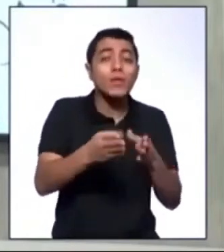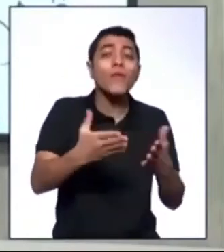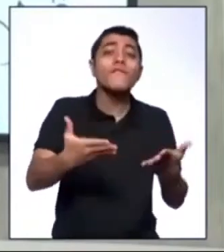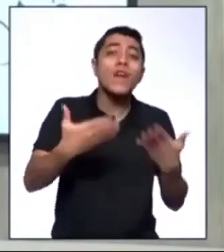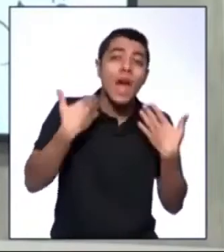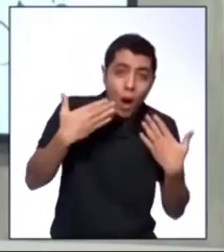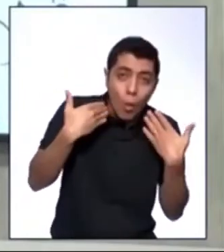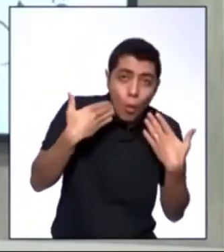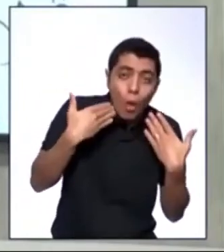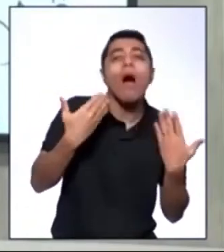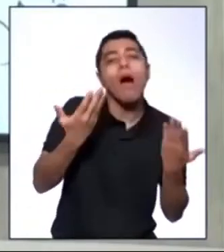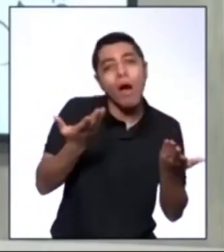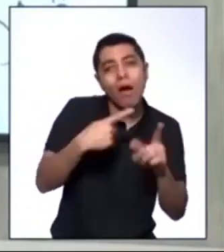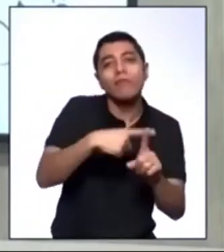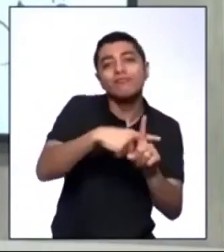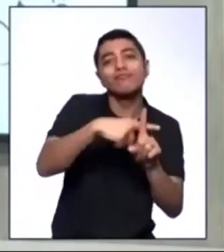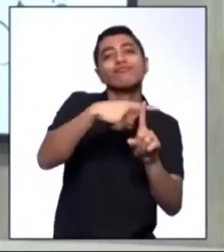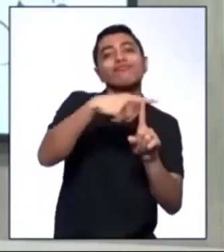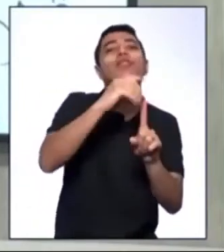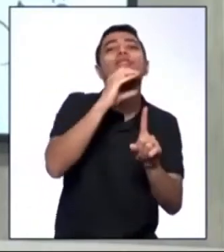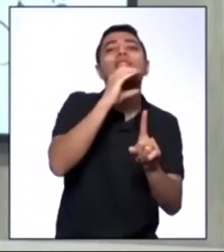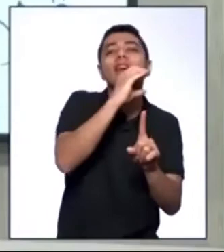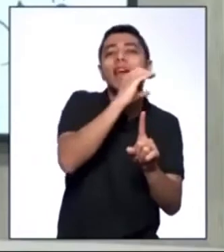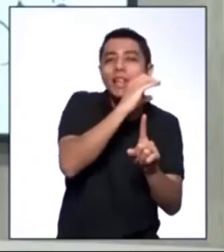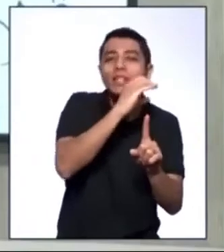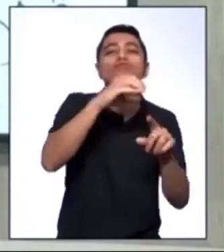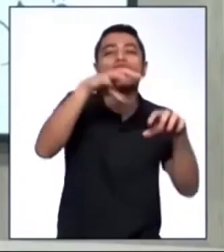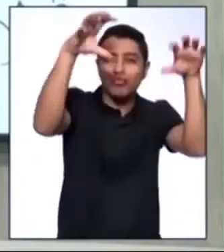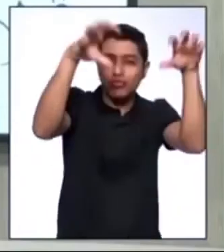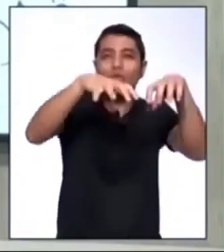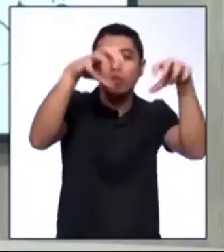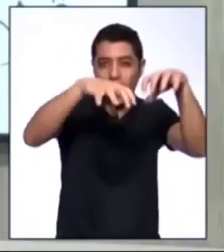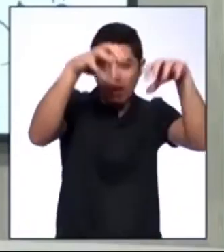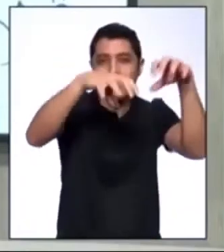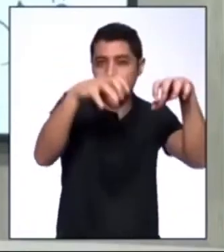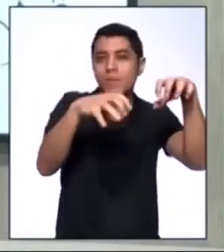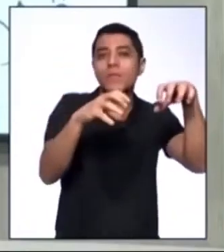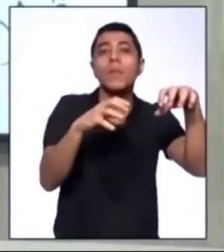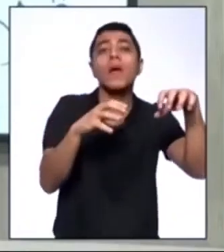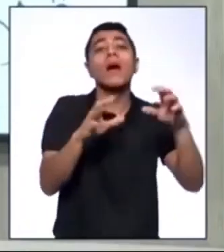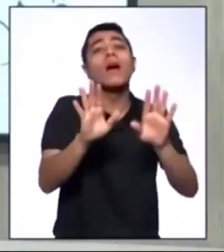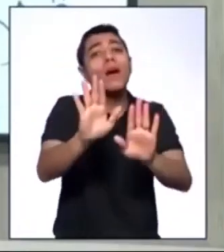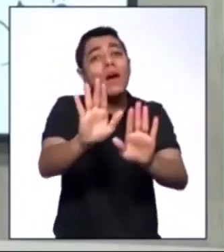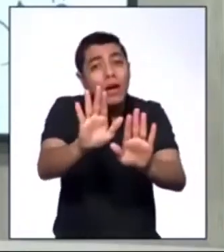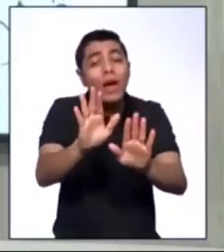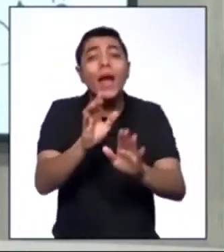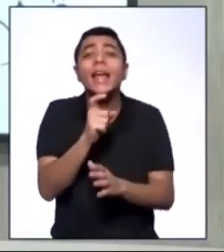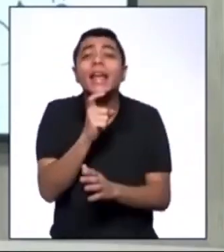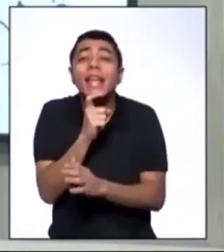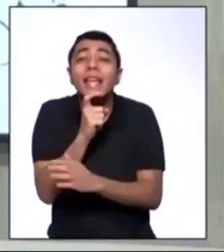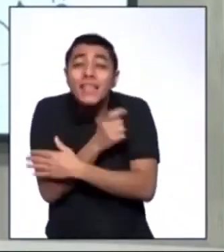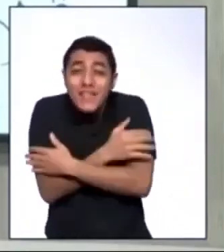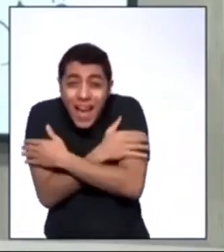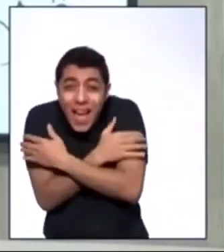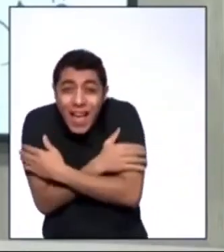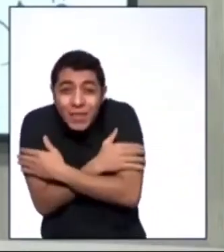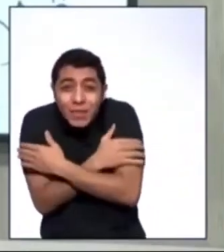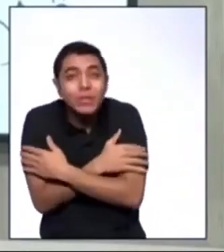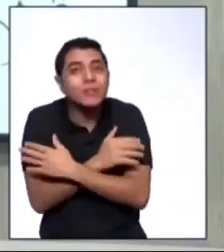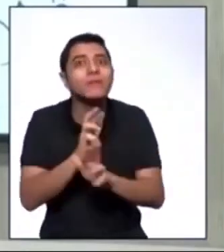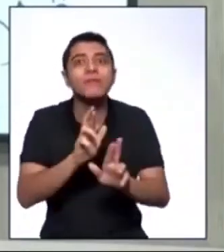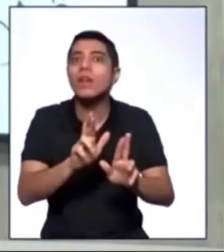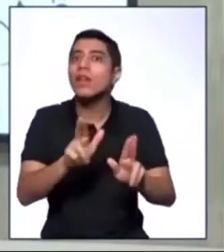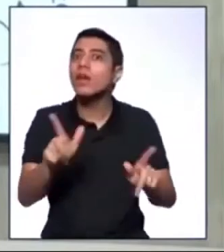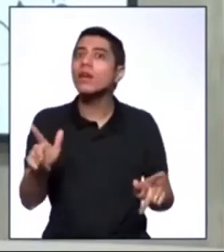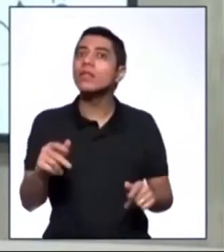e umidade relativa do ar alta, chove muito. Mas durante o inverno, galera, o encadeamento dos tipos de tempo,